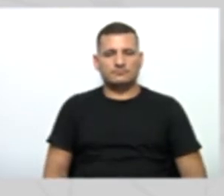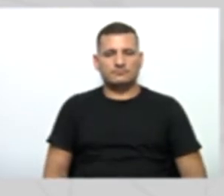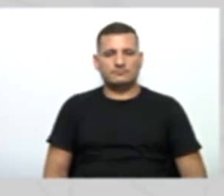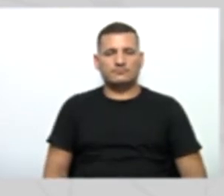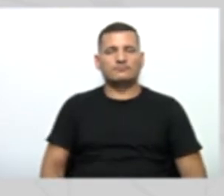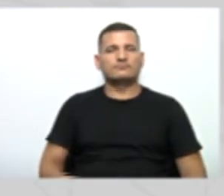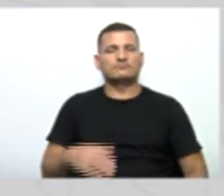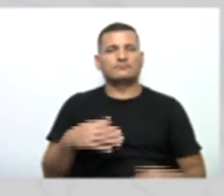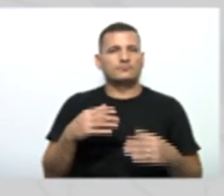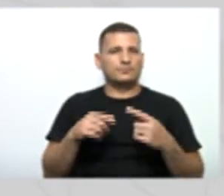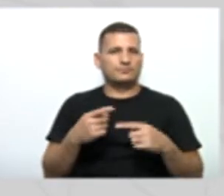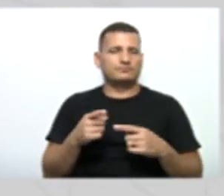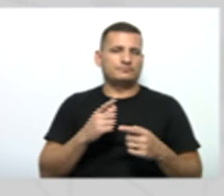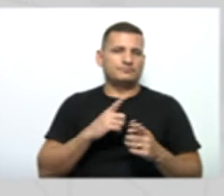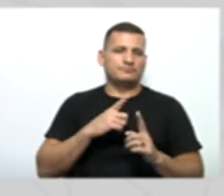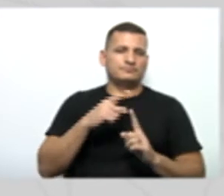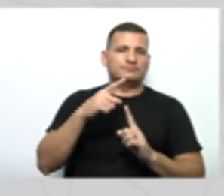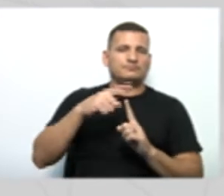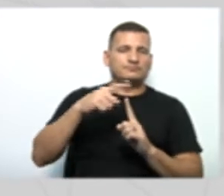os tipos, certo? As